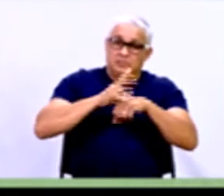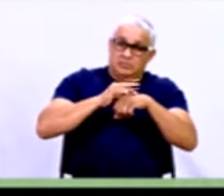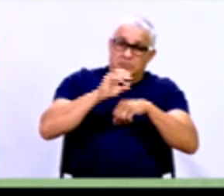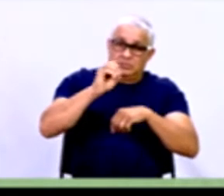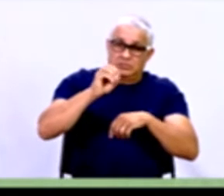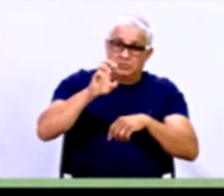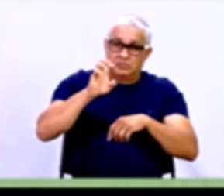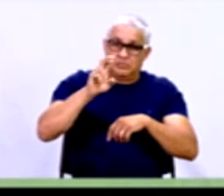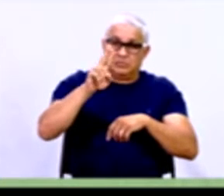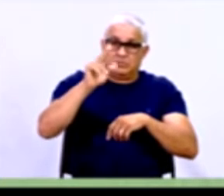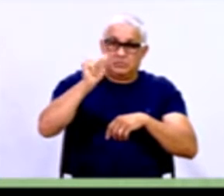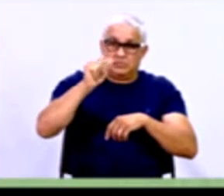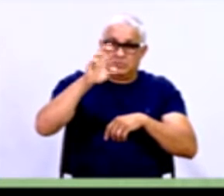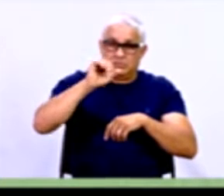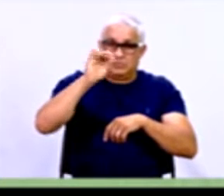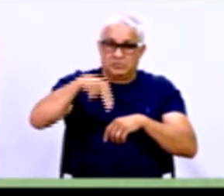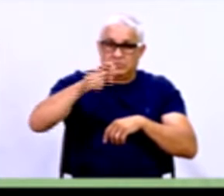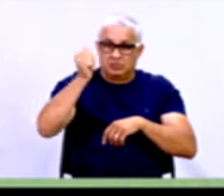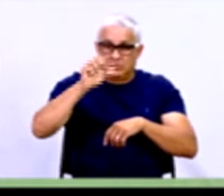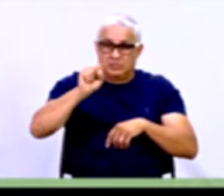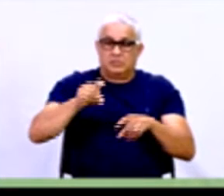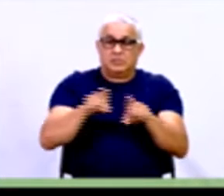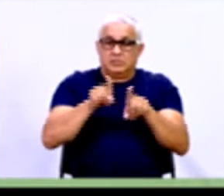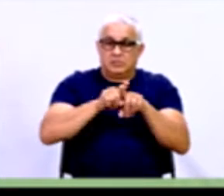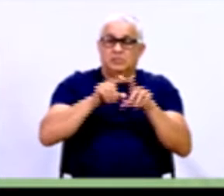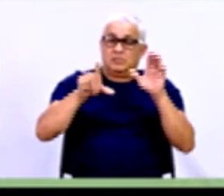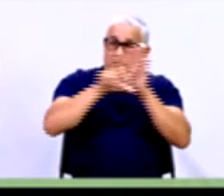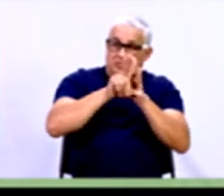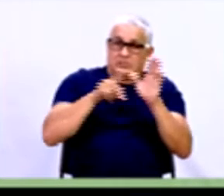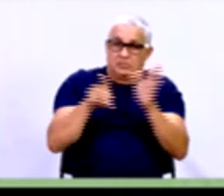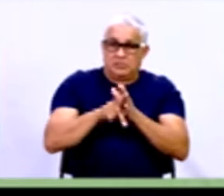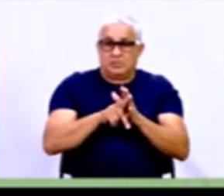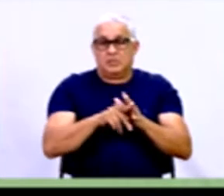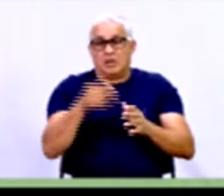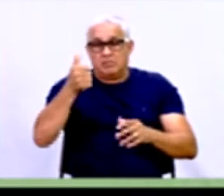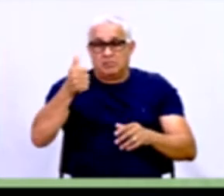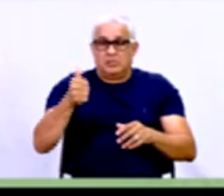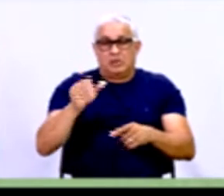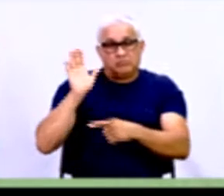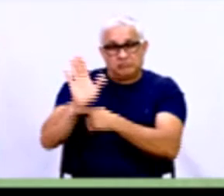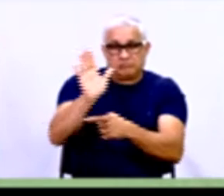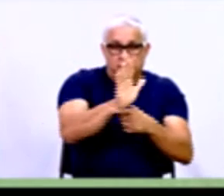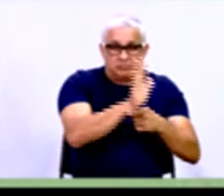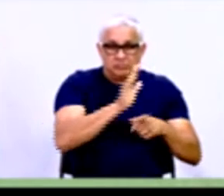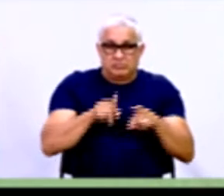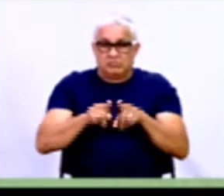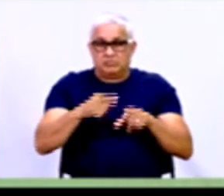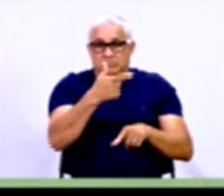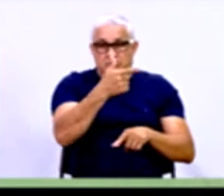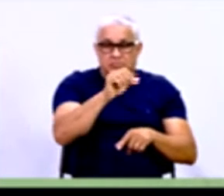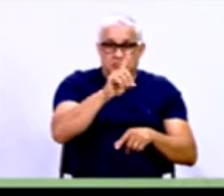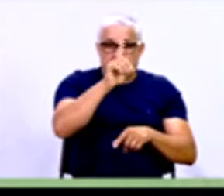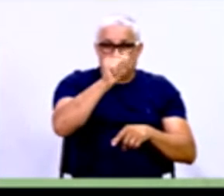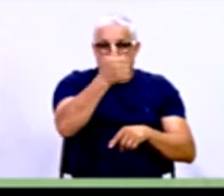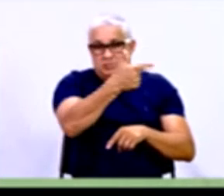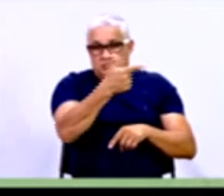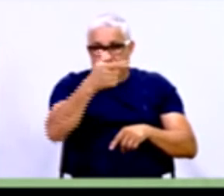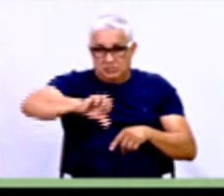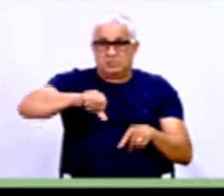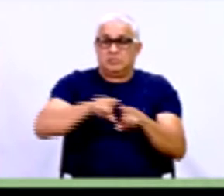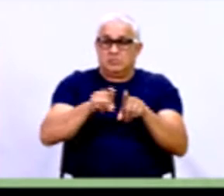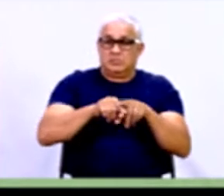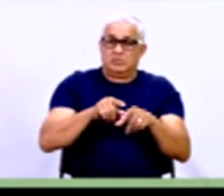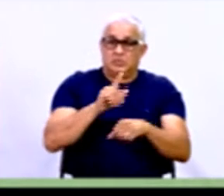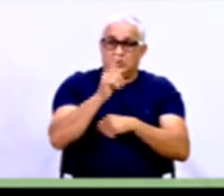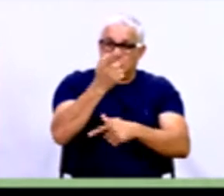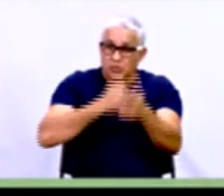ocupacionais, legislação e normas regulamentadoras e primeiros socorros. Dia 29, nós estaremos trabalhando com gerenciamento ambiental. E